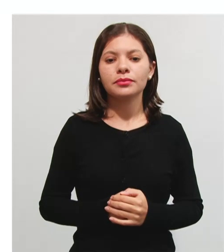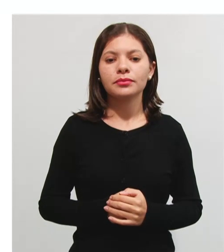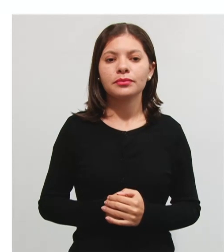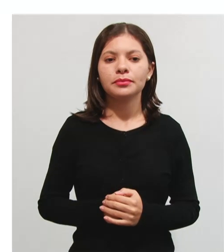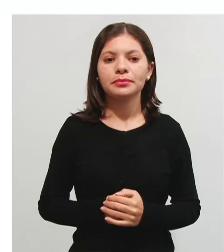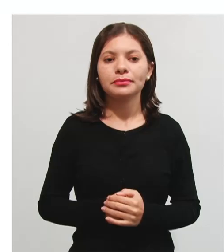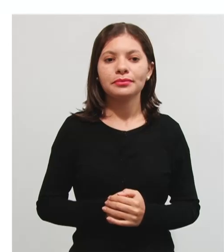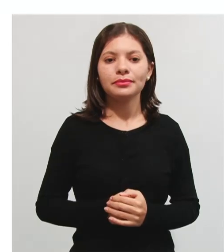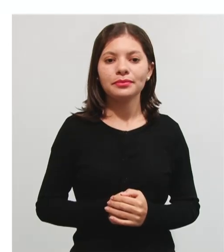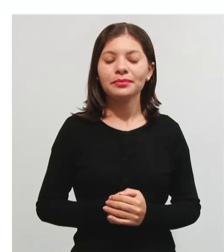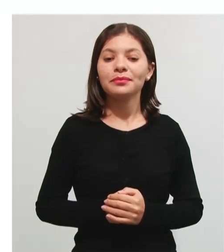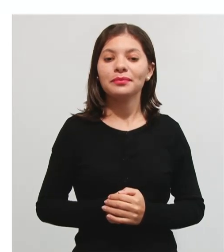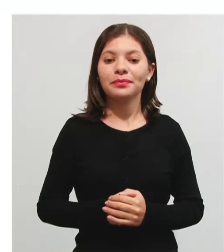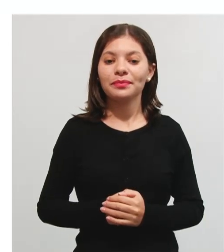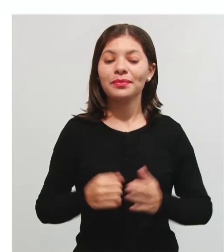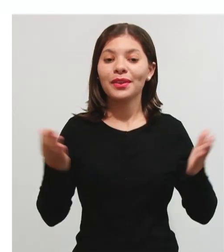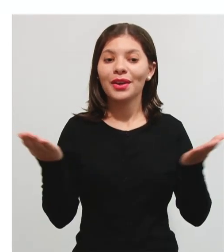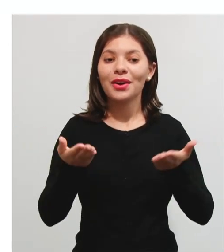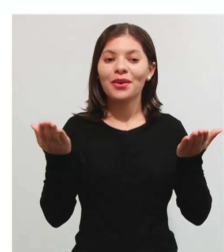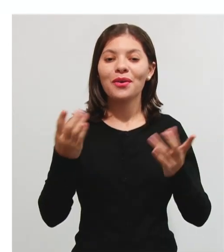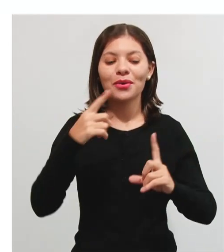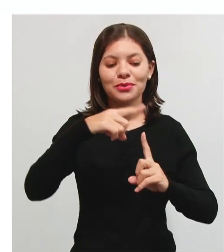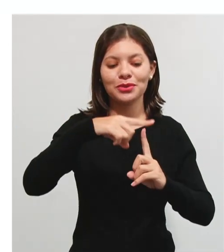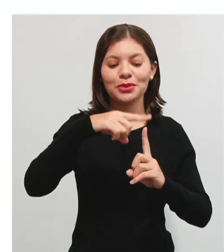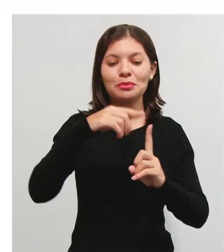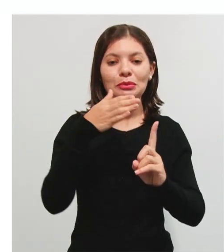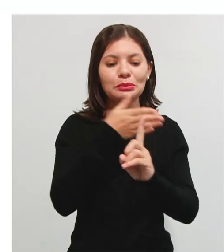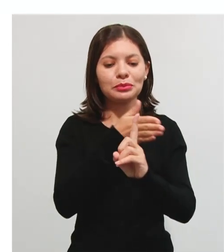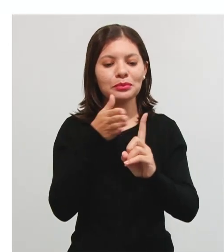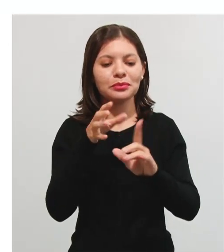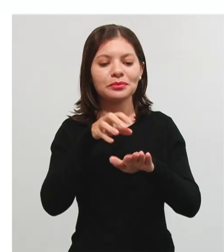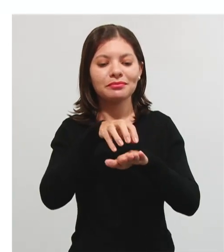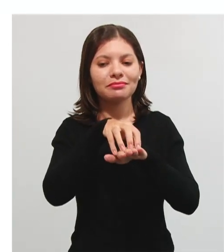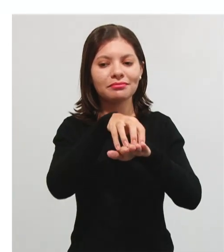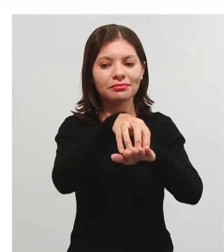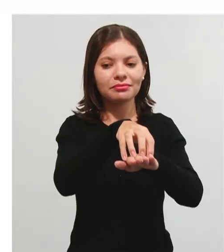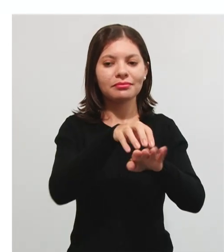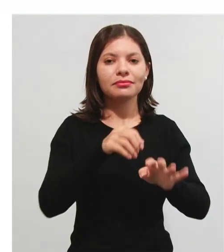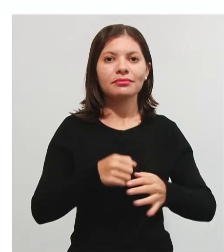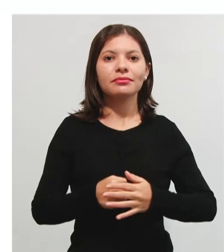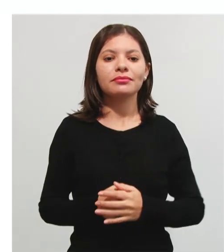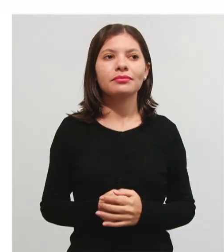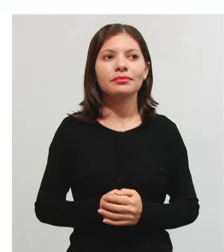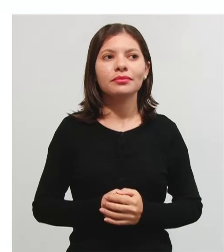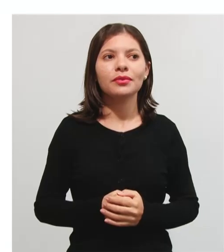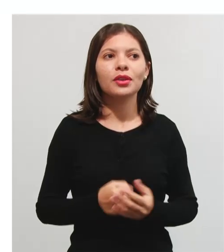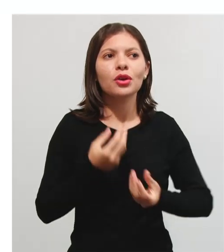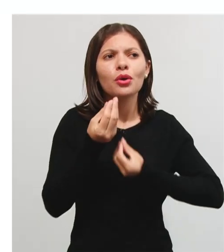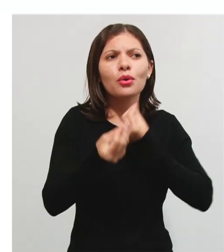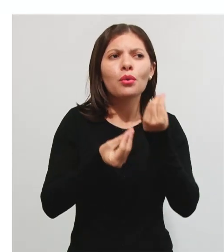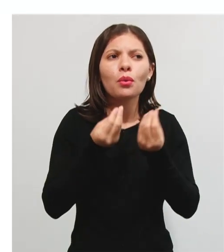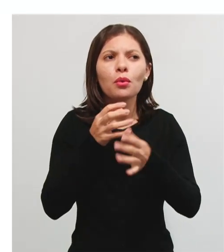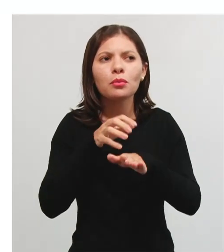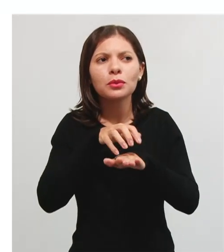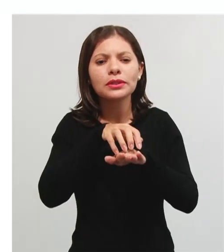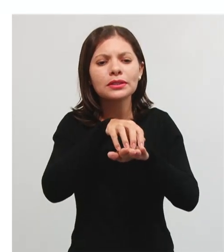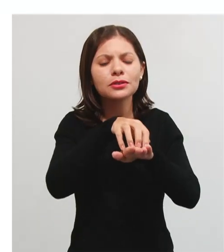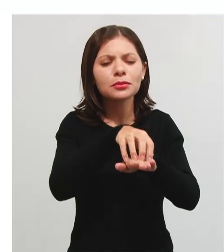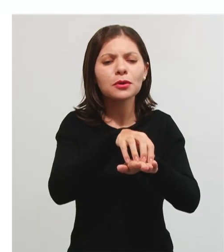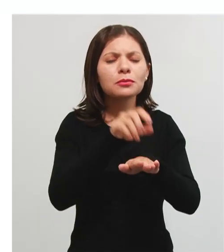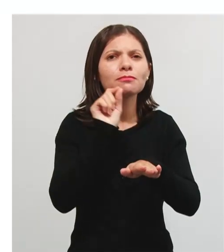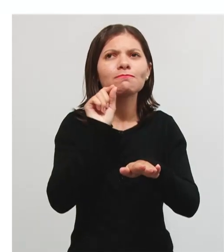E a gente vai passar um pouquinho agora para os tipos de modal. Os tipos de modal é a forma como esse transporte ele